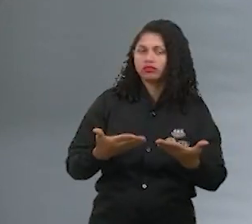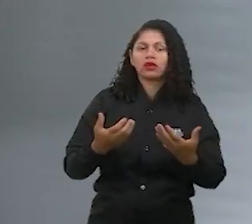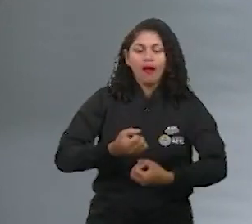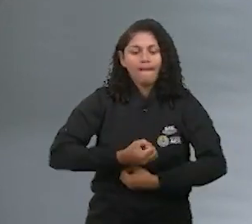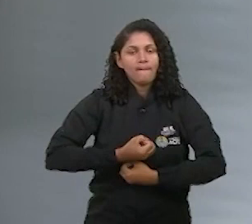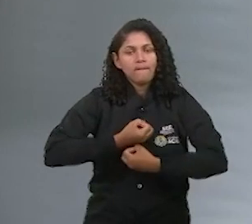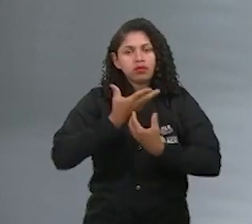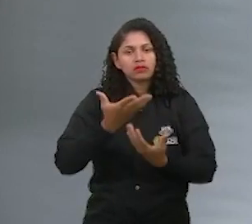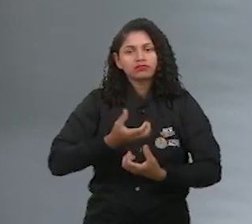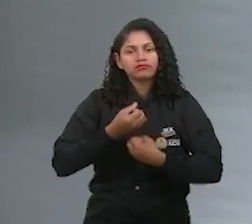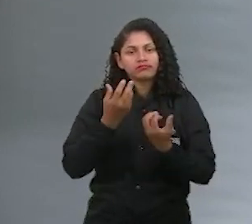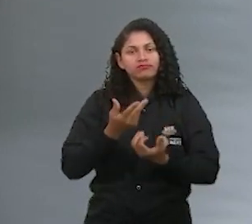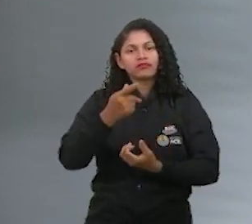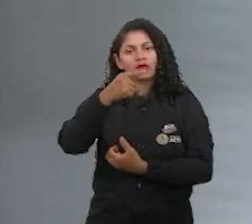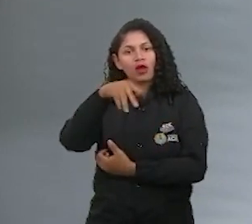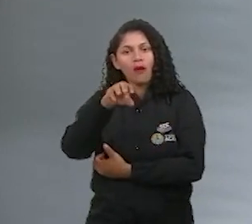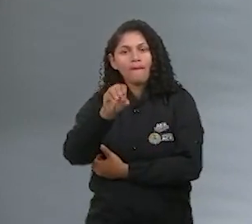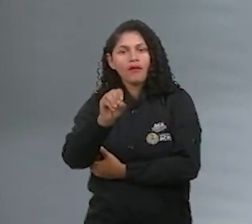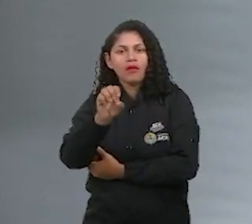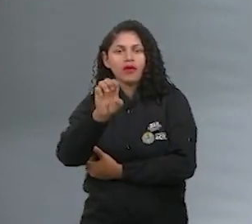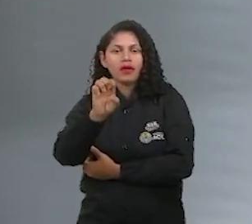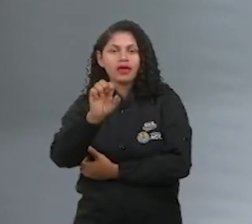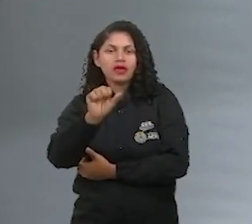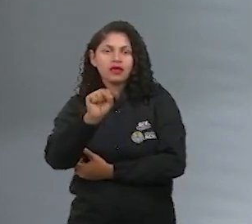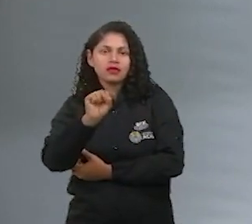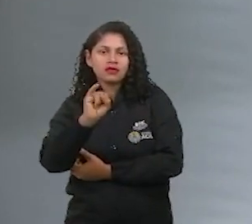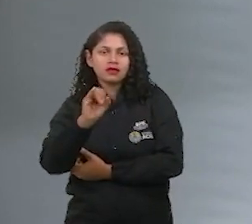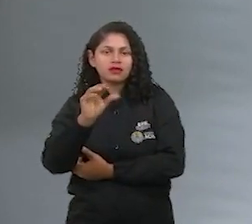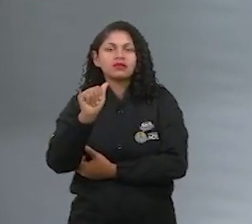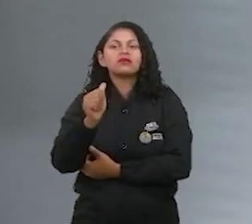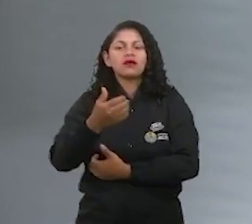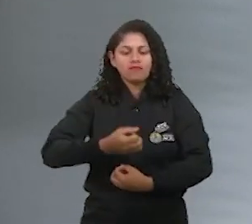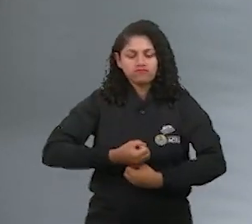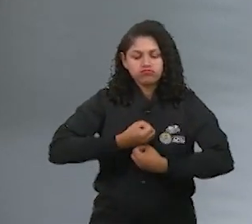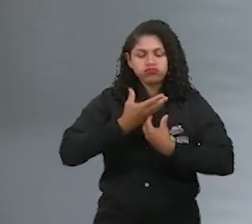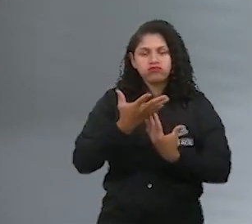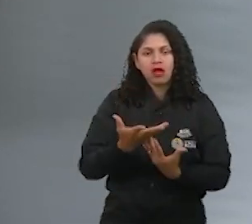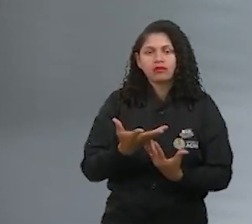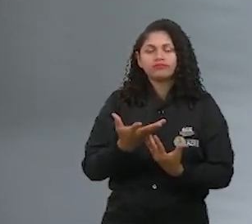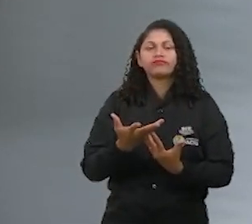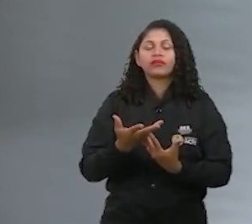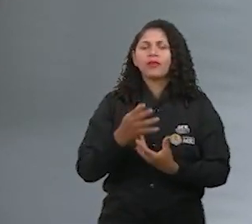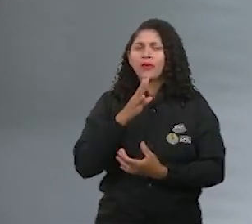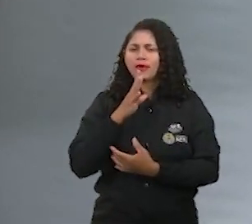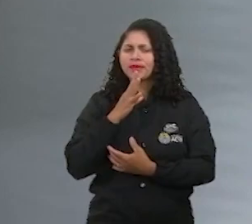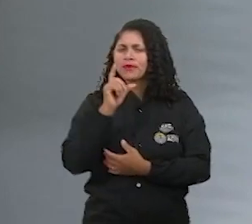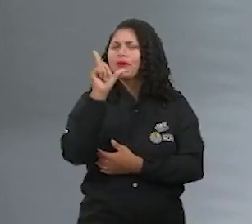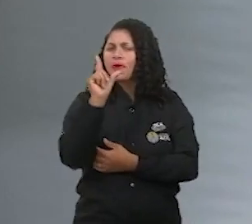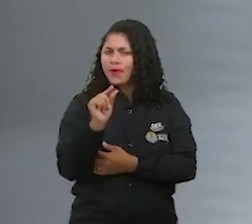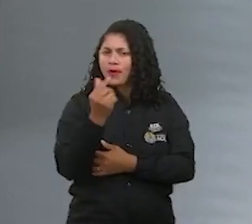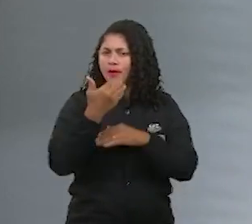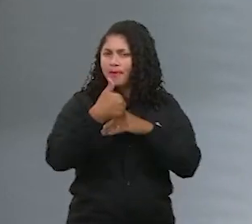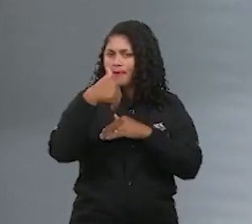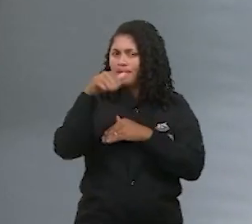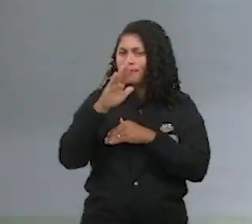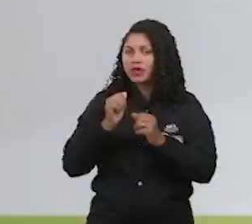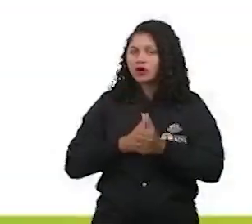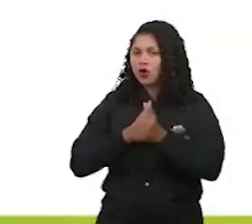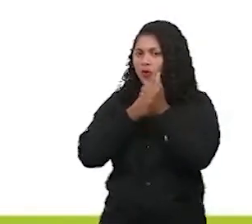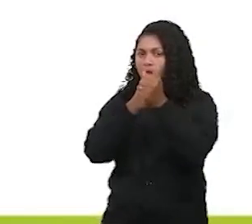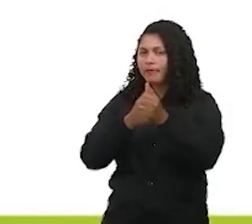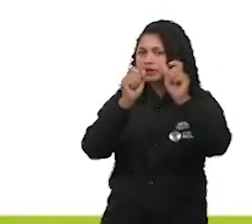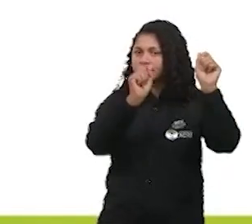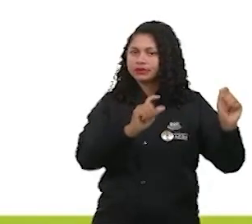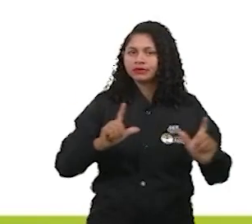poesia no modernismo, segunda fase. Vamos lá? Vamos conhecer um pouquinho mais sobre esse assunto? Então acompanha comigo aqui